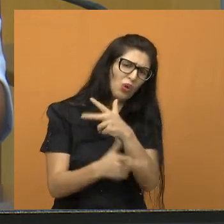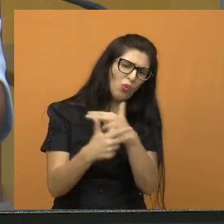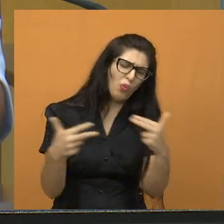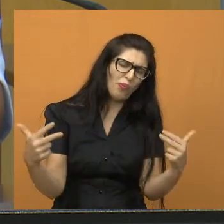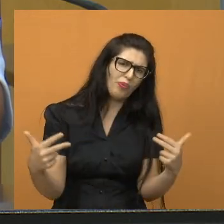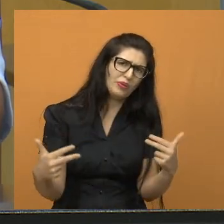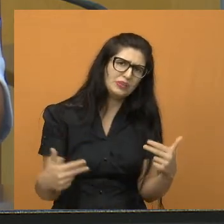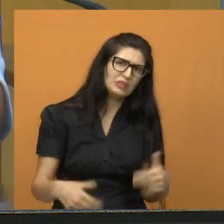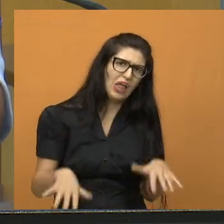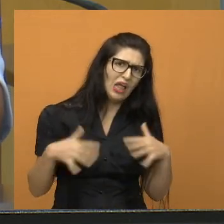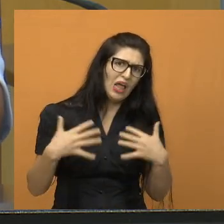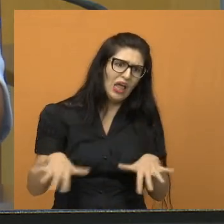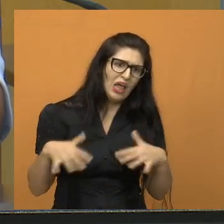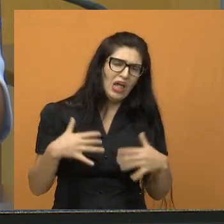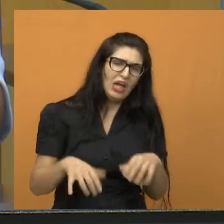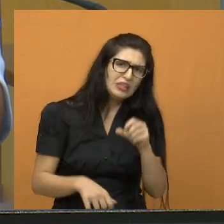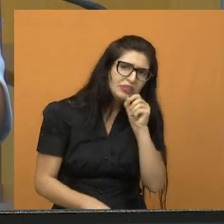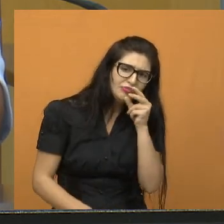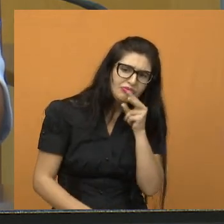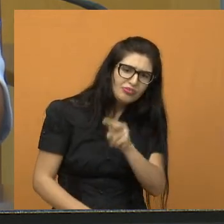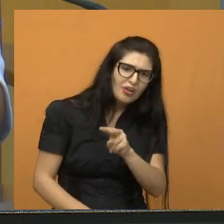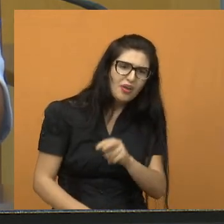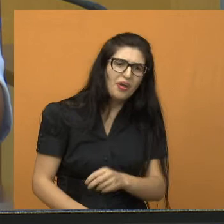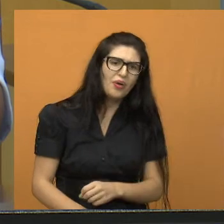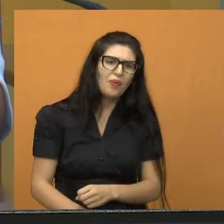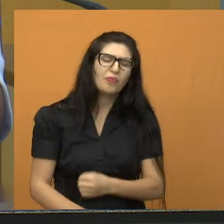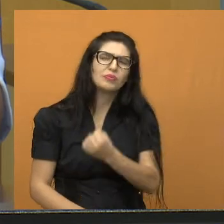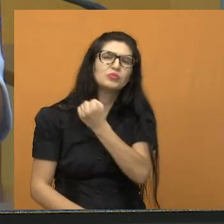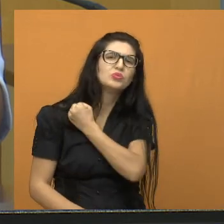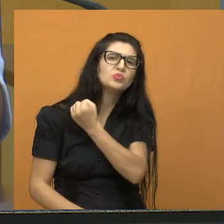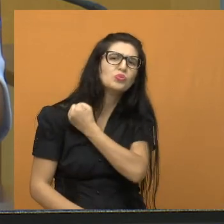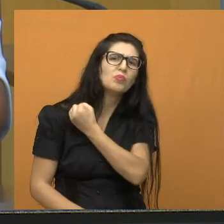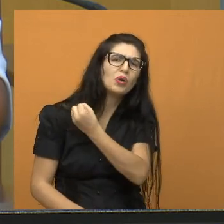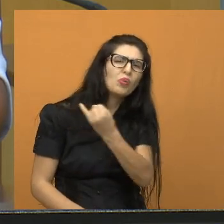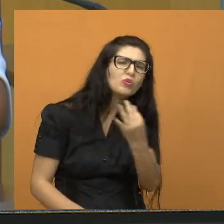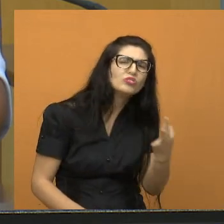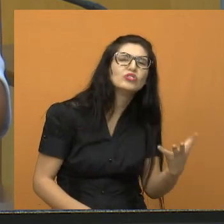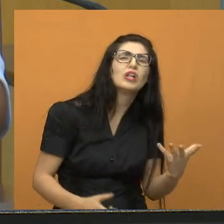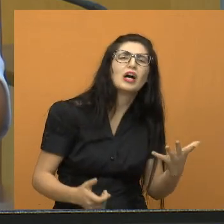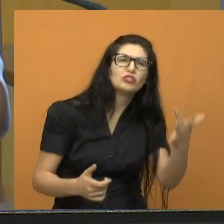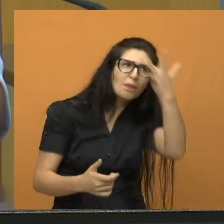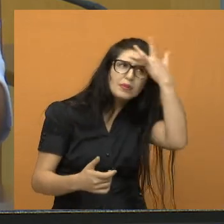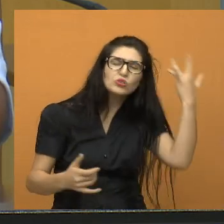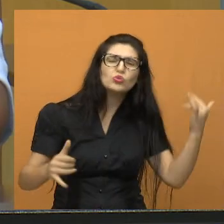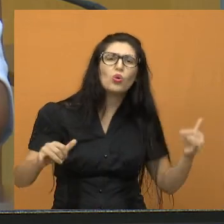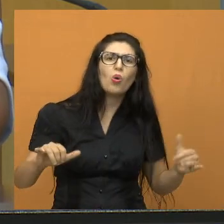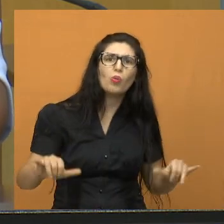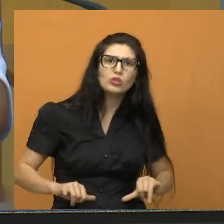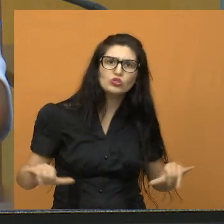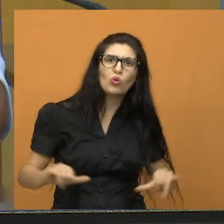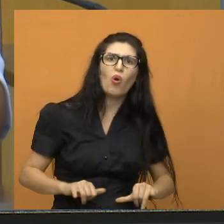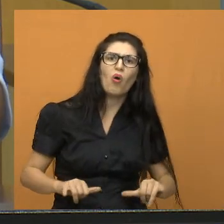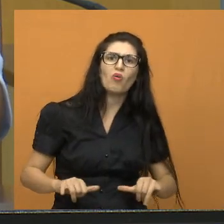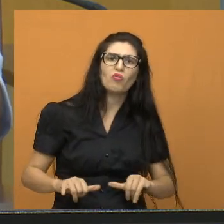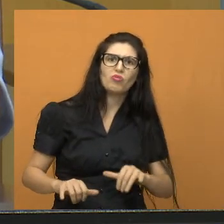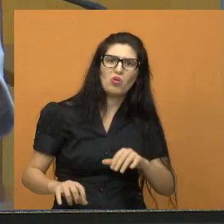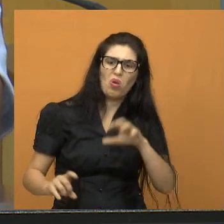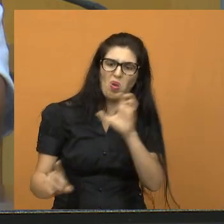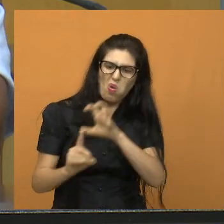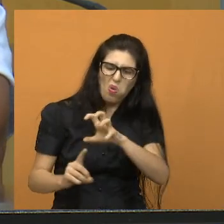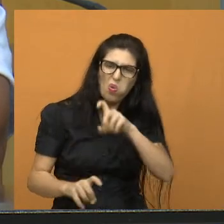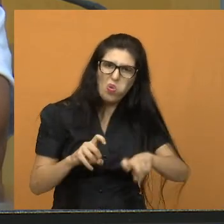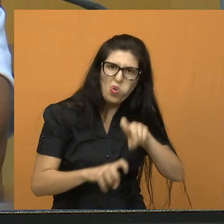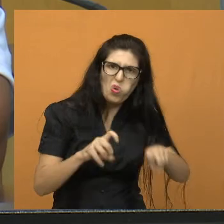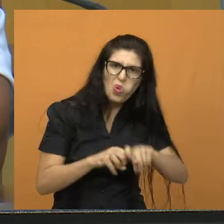que essa pesquisa começou a aprofundar um pouco mais e falar quando isso acontece e